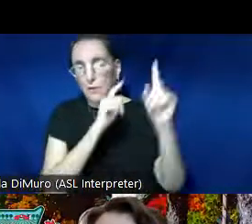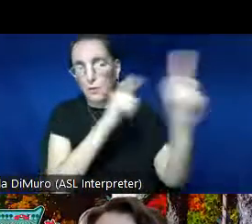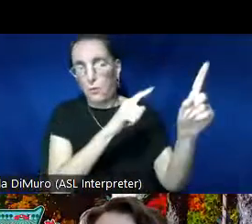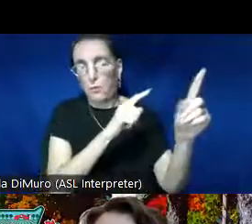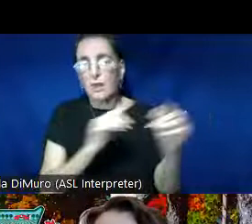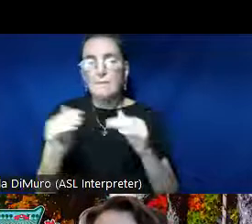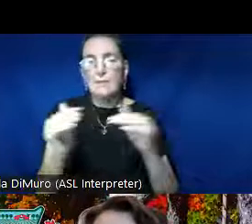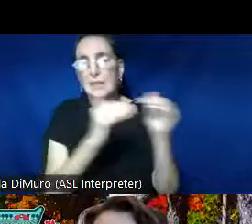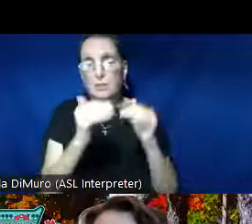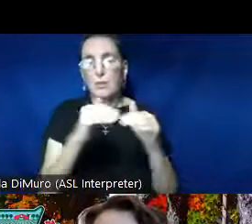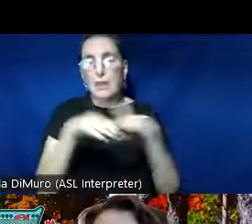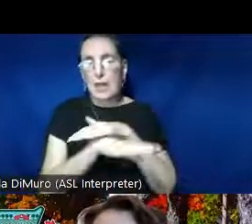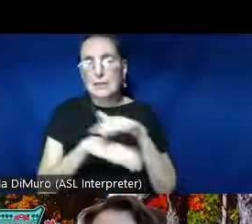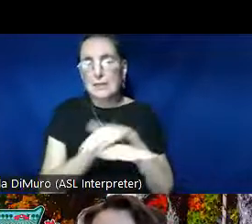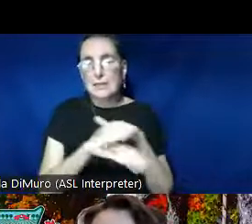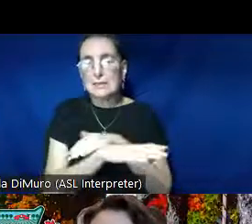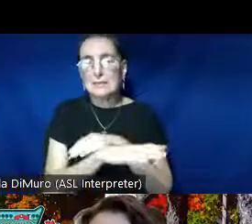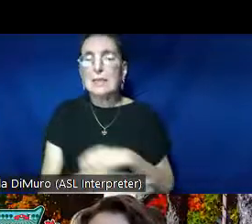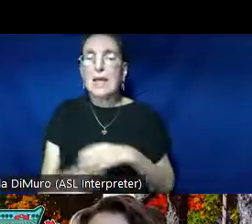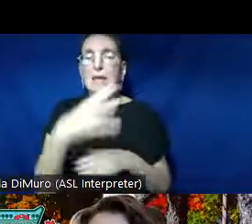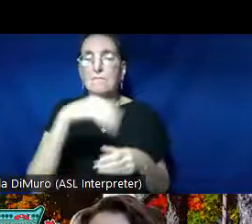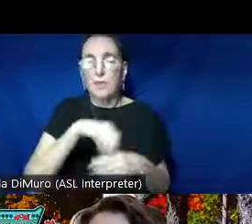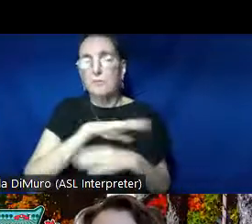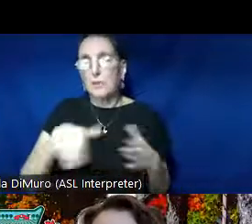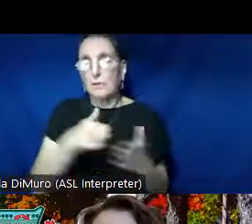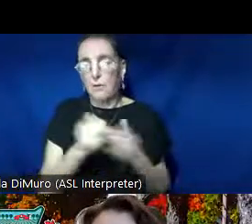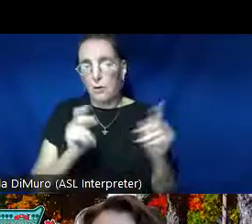para melhorar acesso à língua.